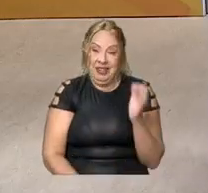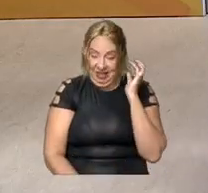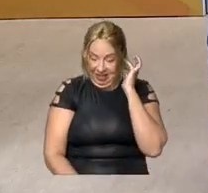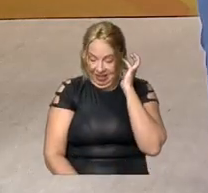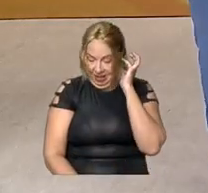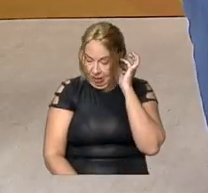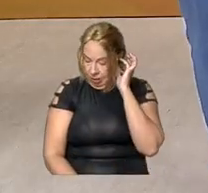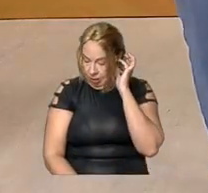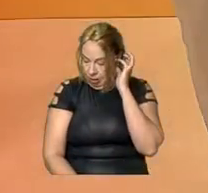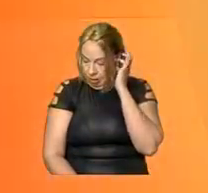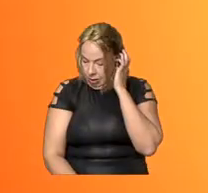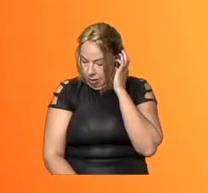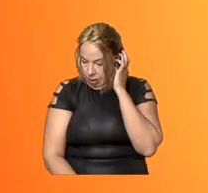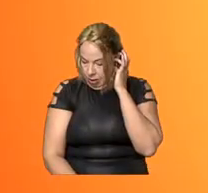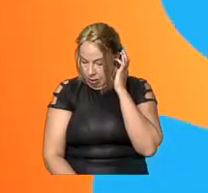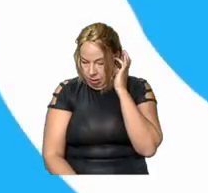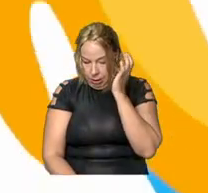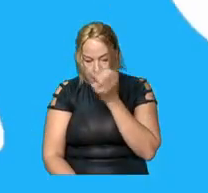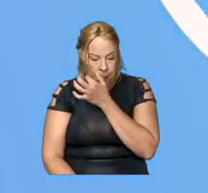Jipe!